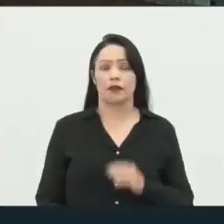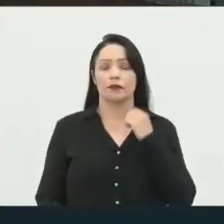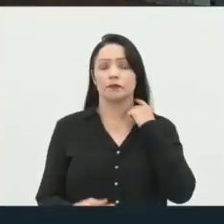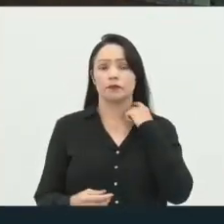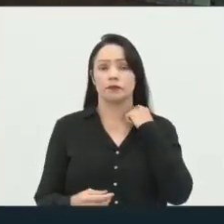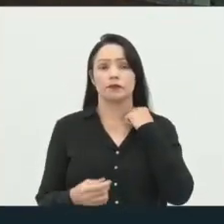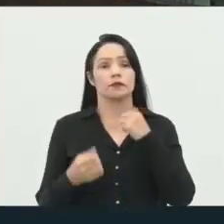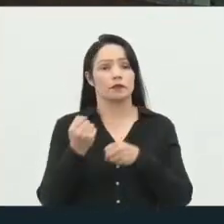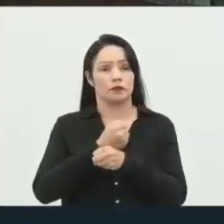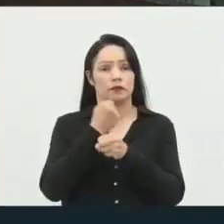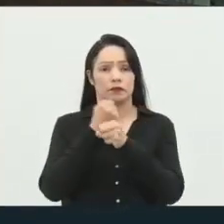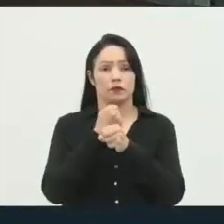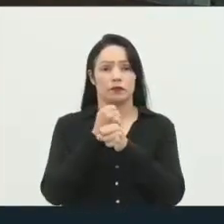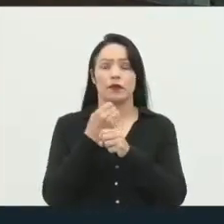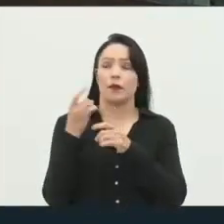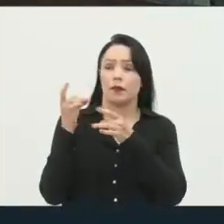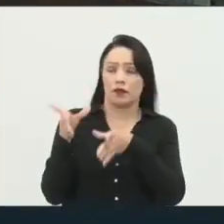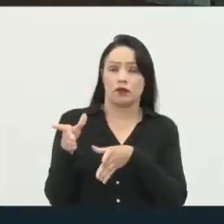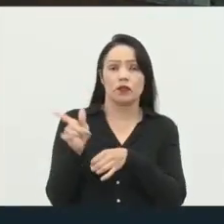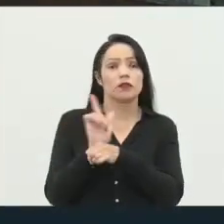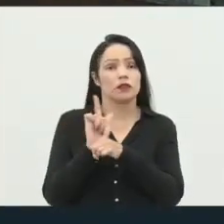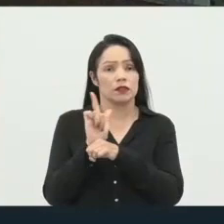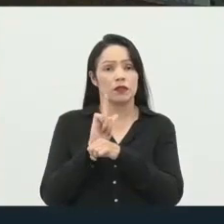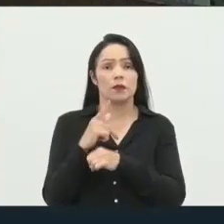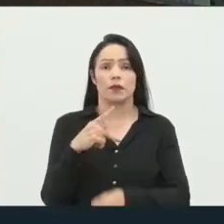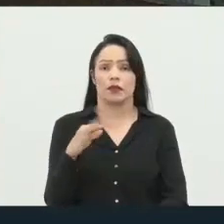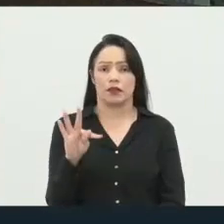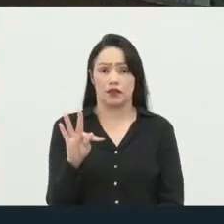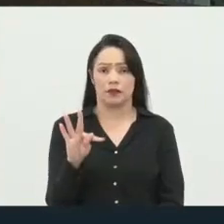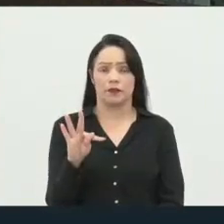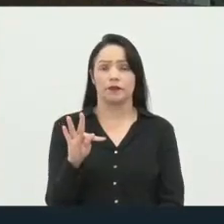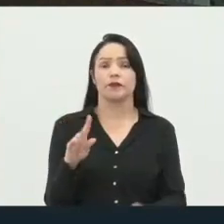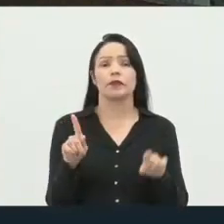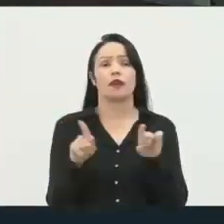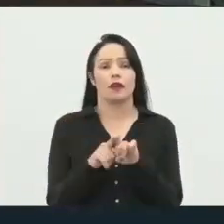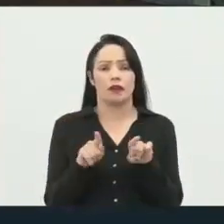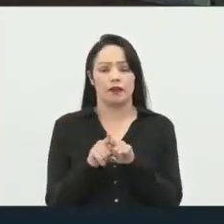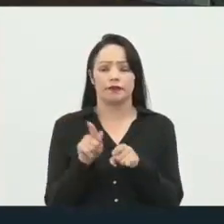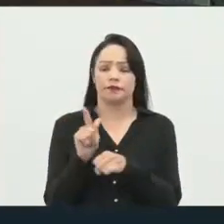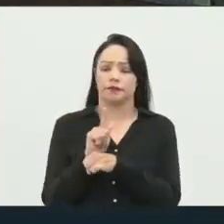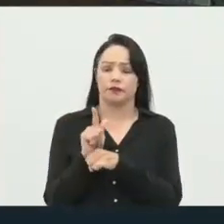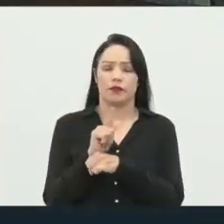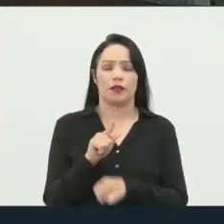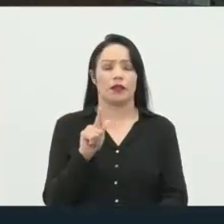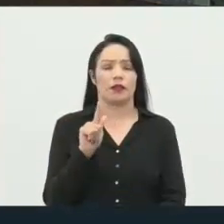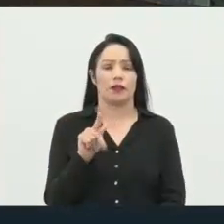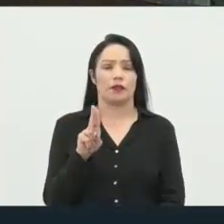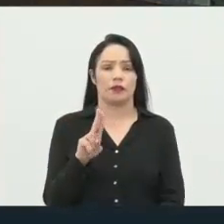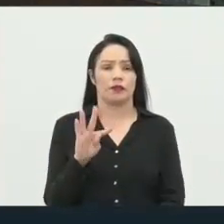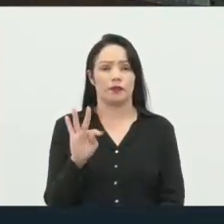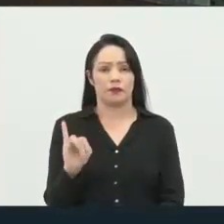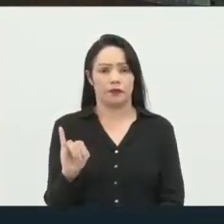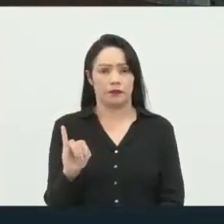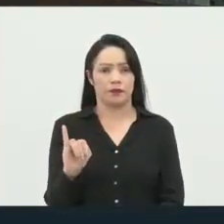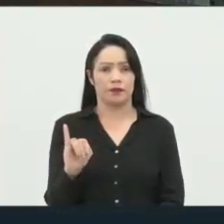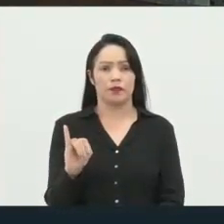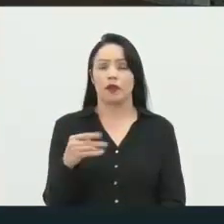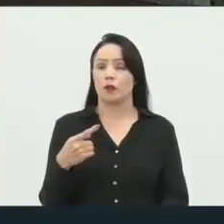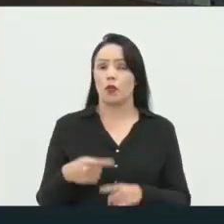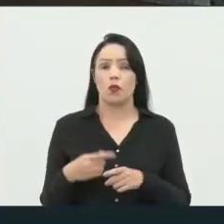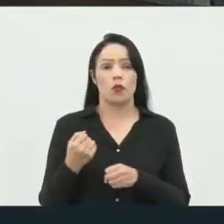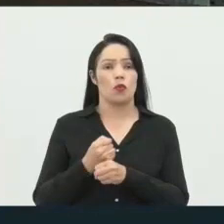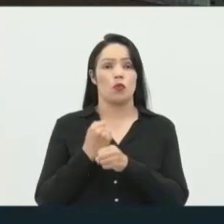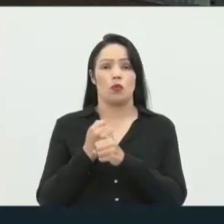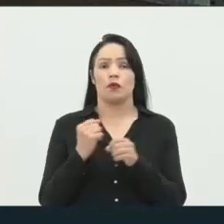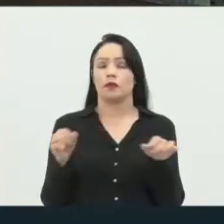abandonada tanto a questão do PT quanto pela gestão do prefeito Gut porque não foi construído agora